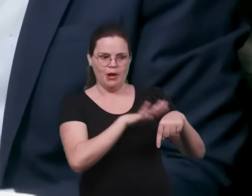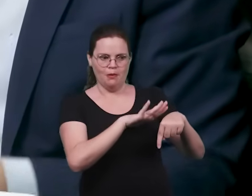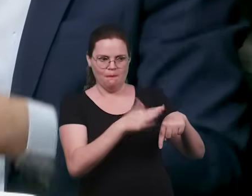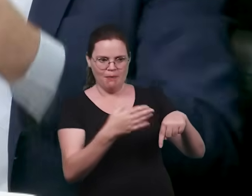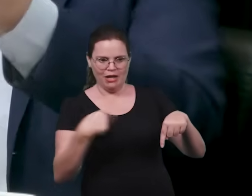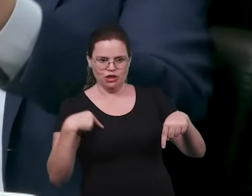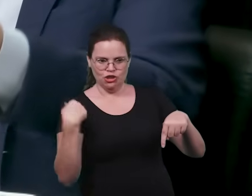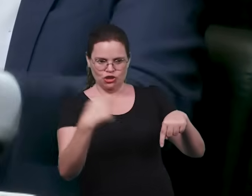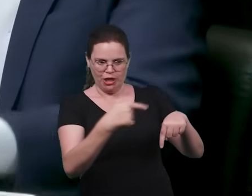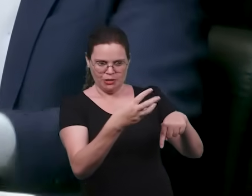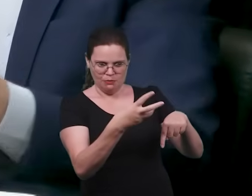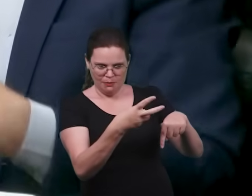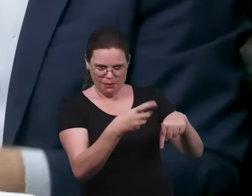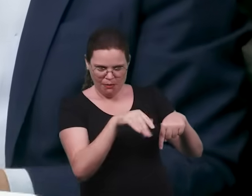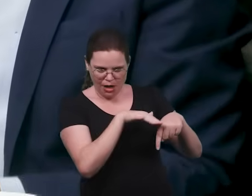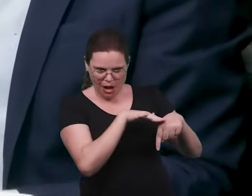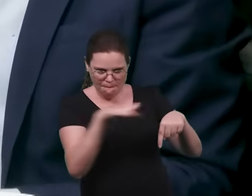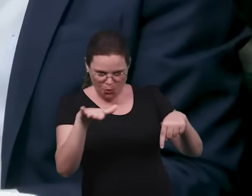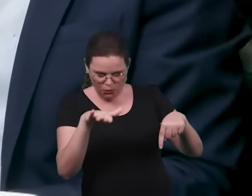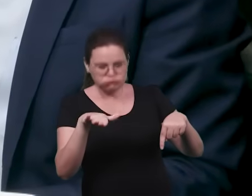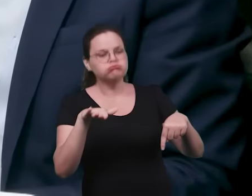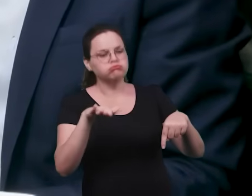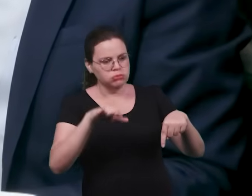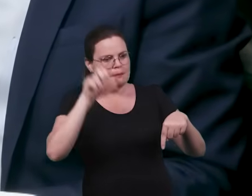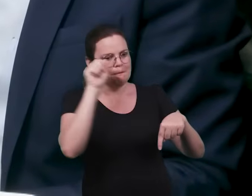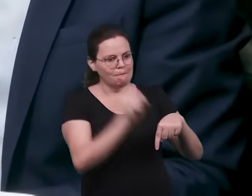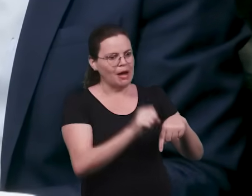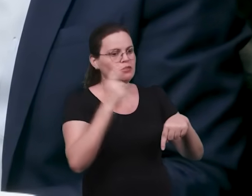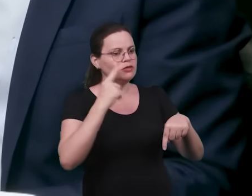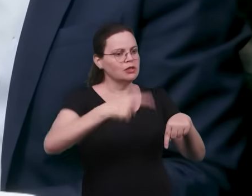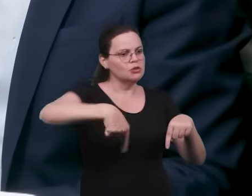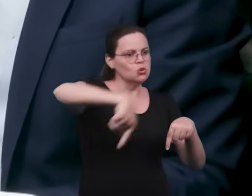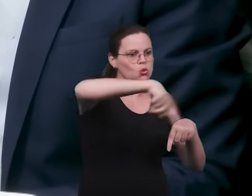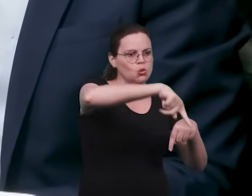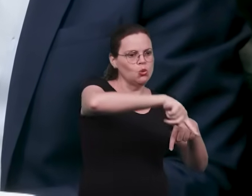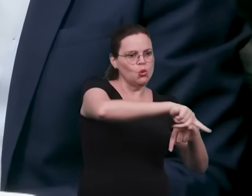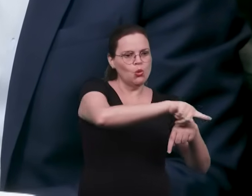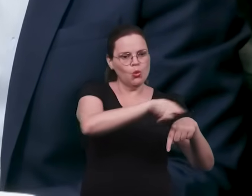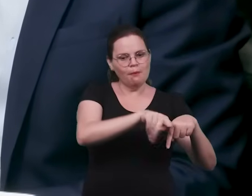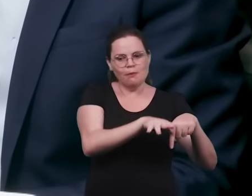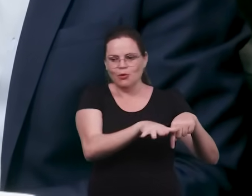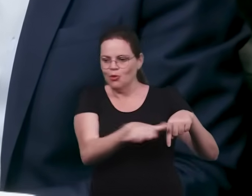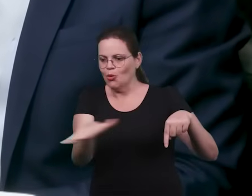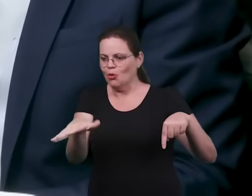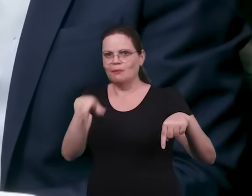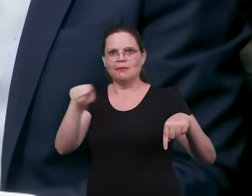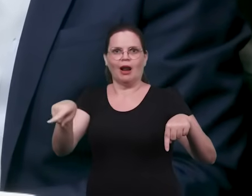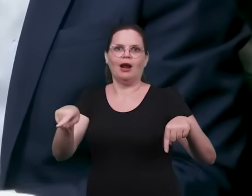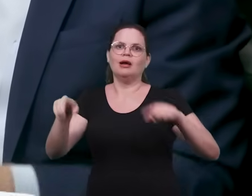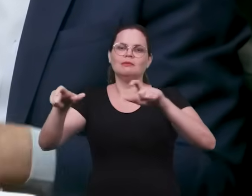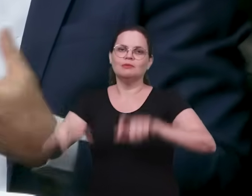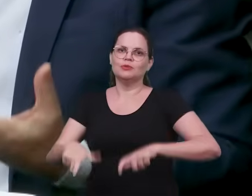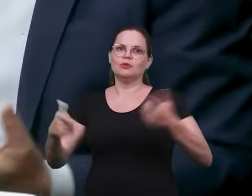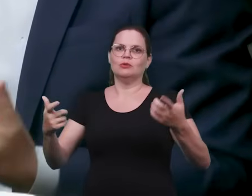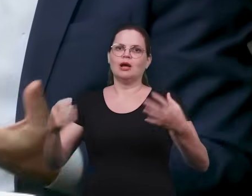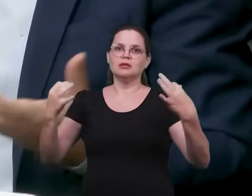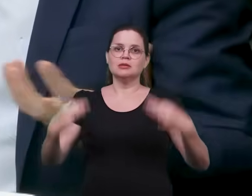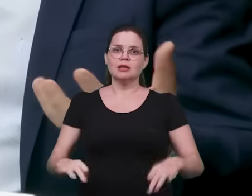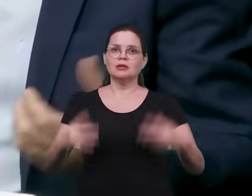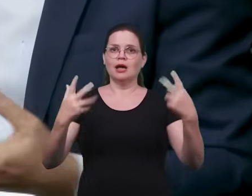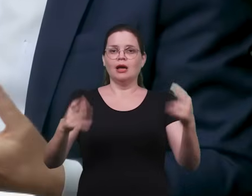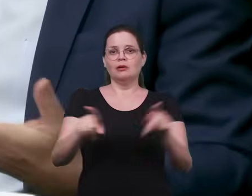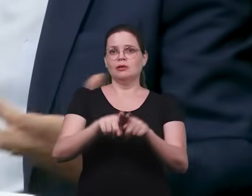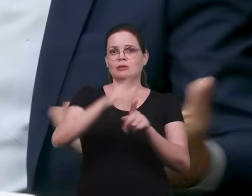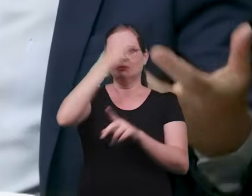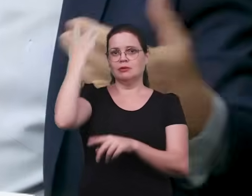alcançada, a profecia se cumprisse na vida deles, e é uma experiência nova, e Deus quer fazer isso. O Espírito Santo de